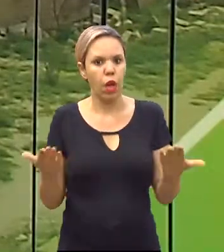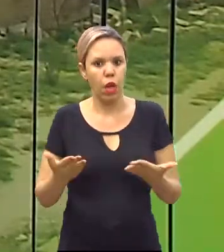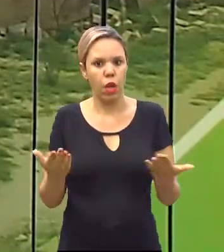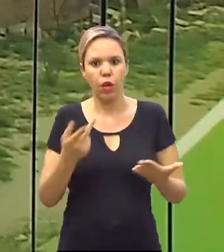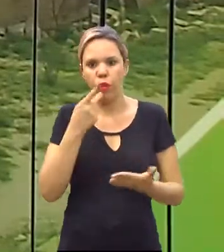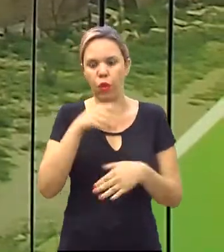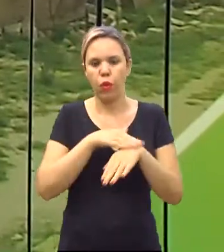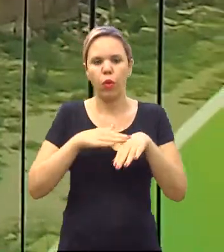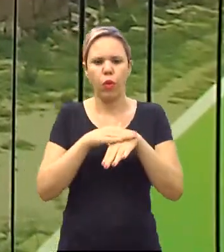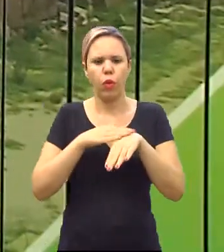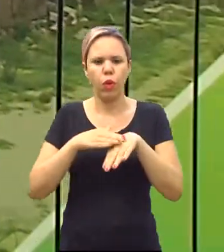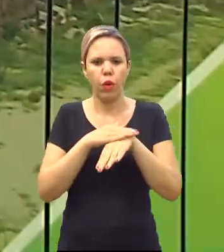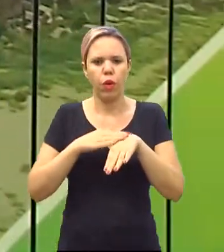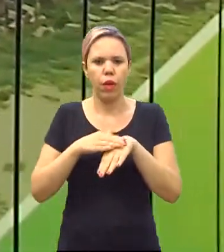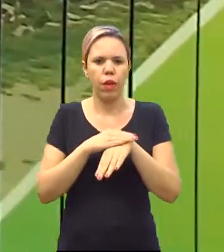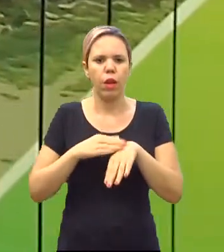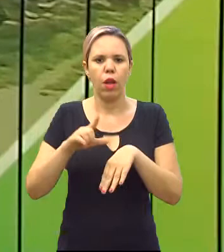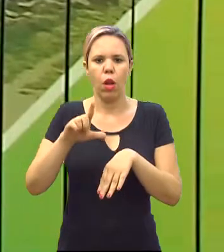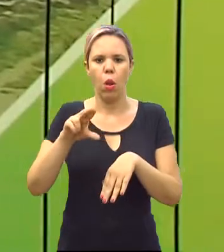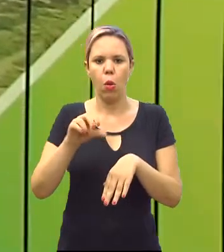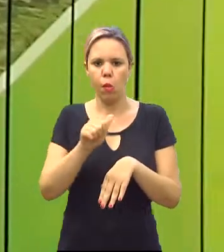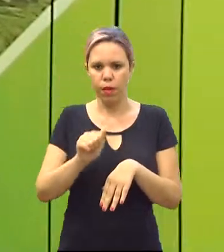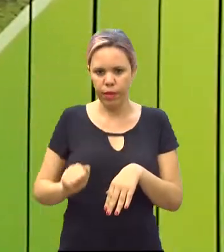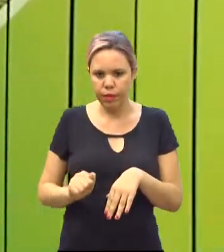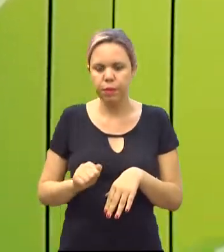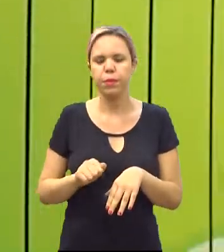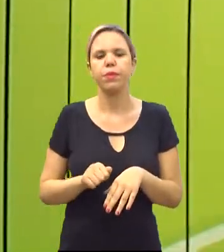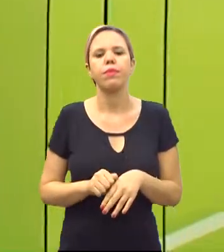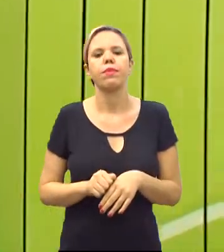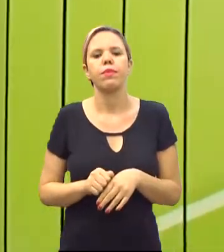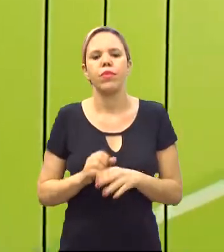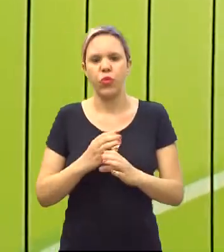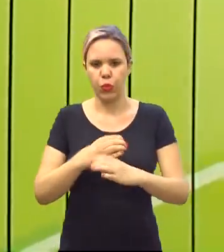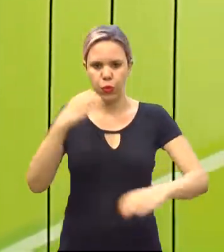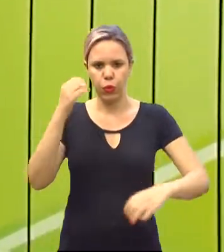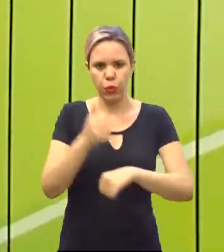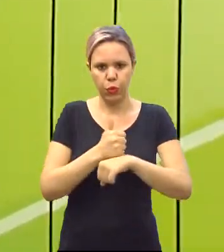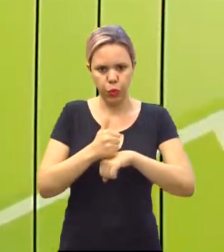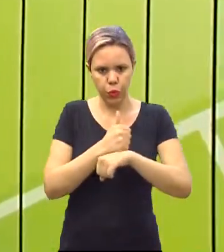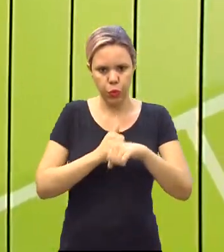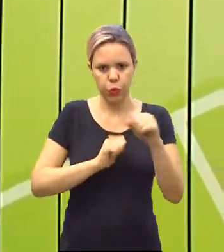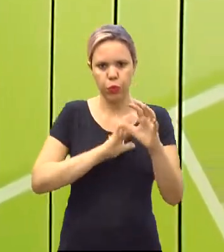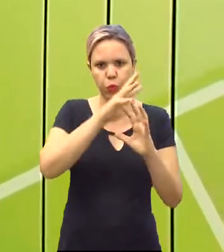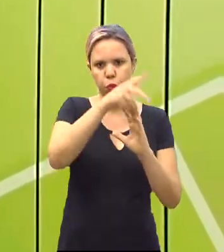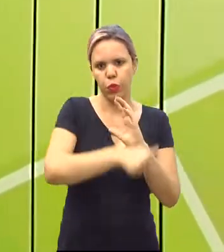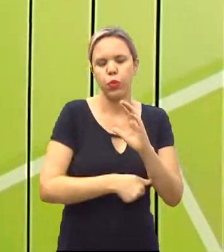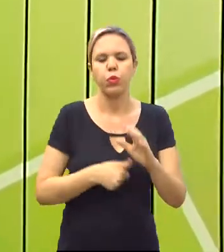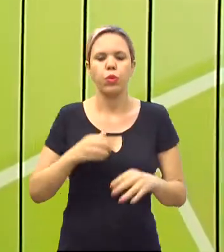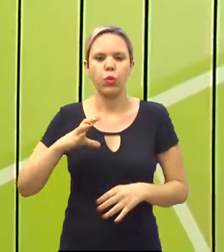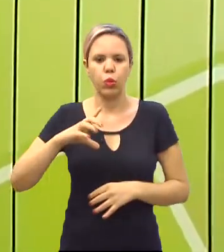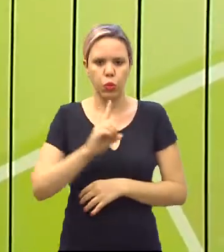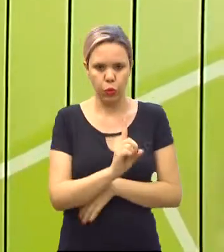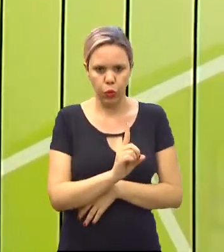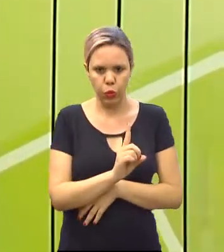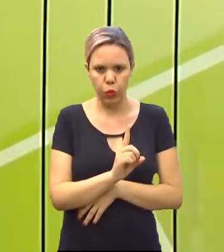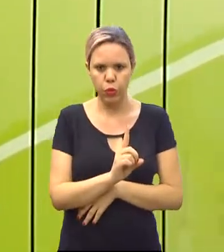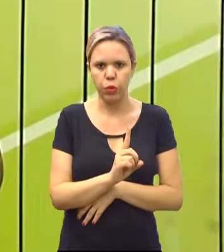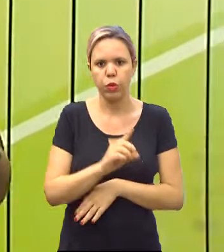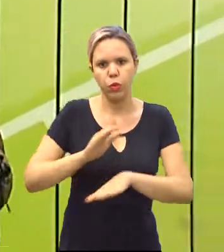agora que a gente vai conversar com a Luísa Corradini, que é engenheira ambiental, coordenadora